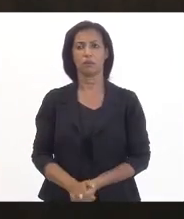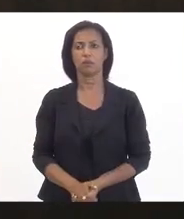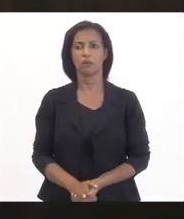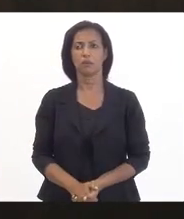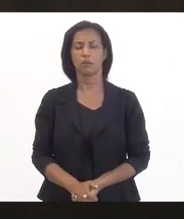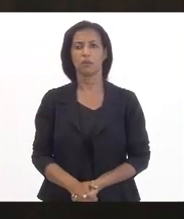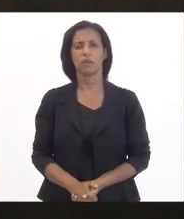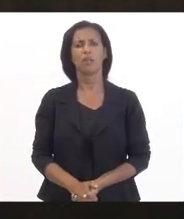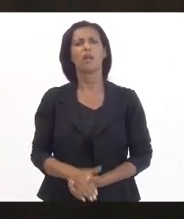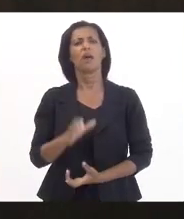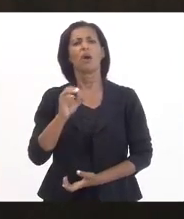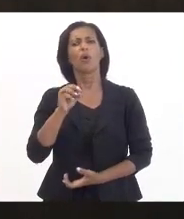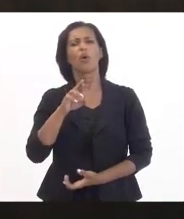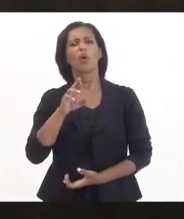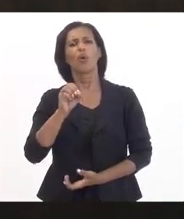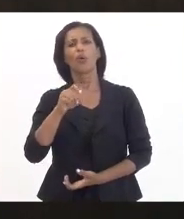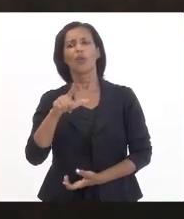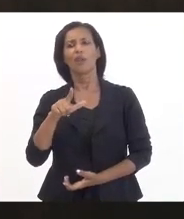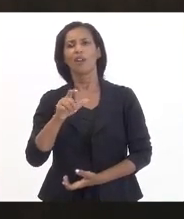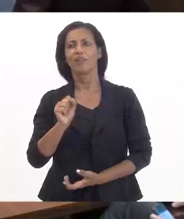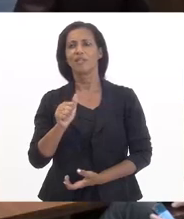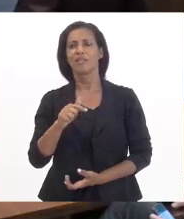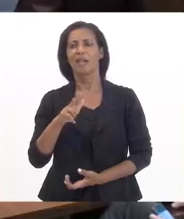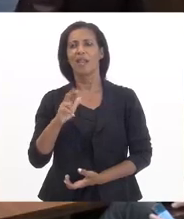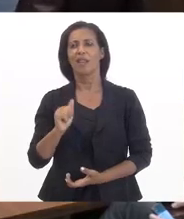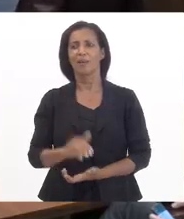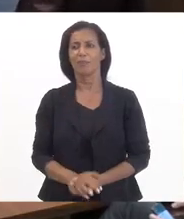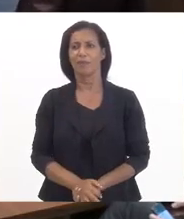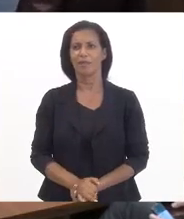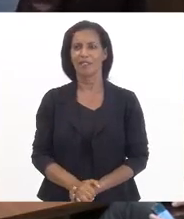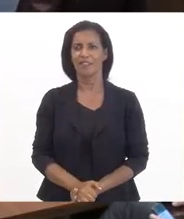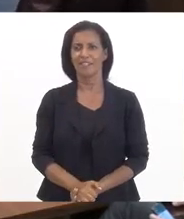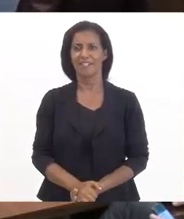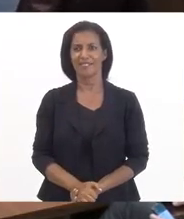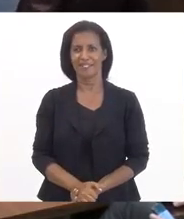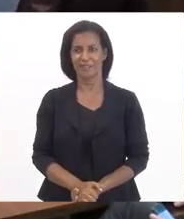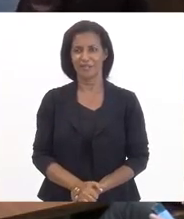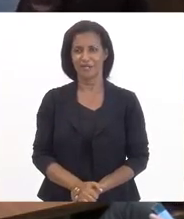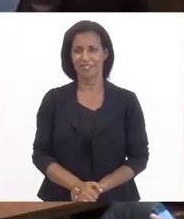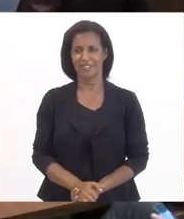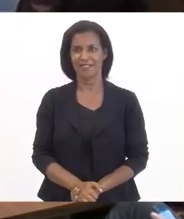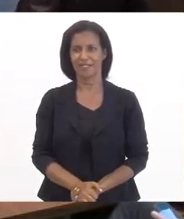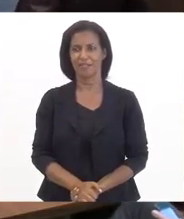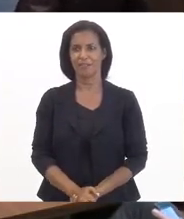Coronel Salema, cadê o coronel? Comando, comandante. Né?